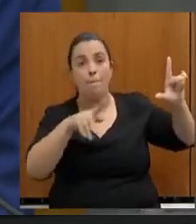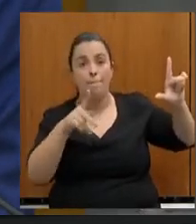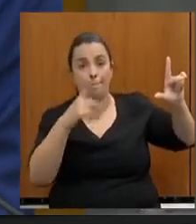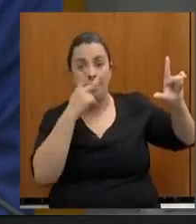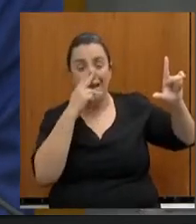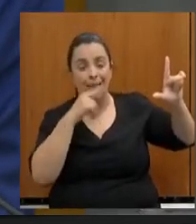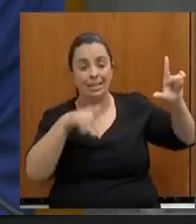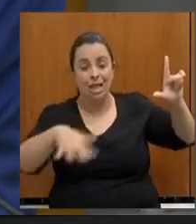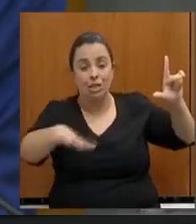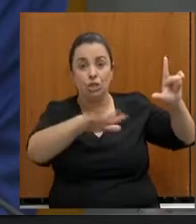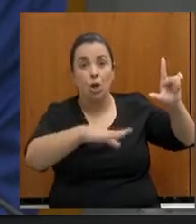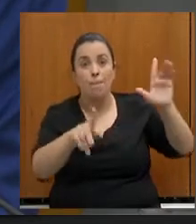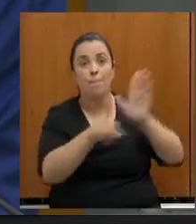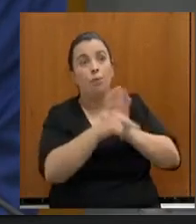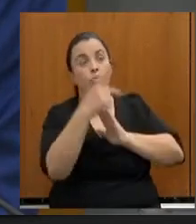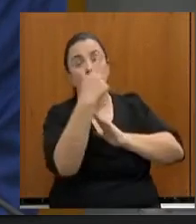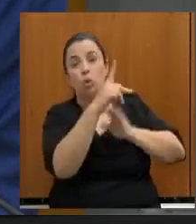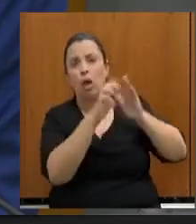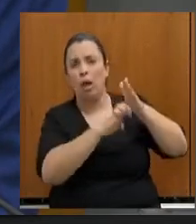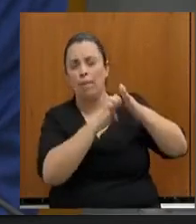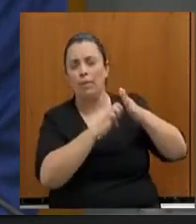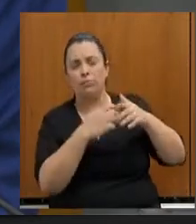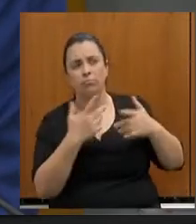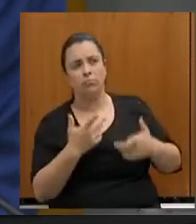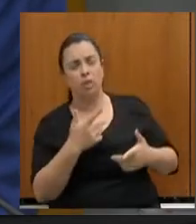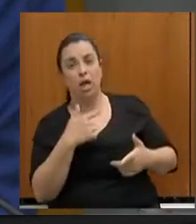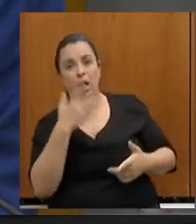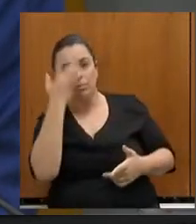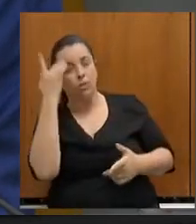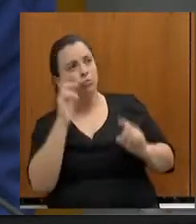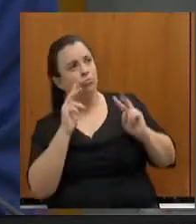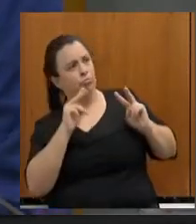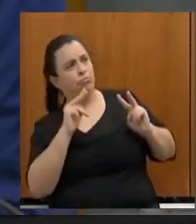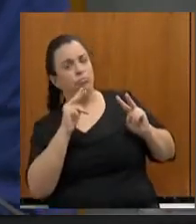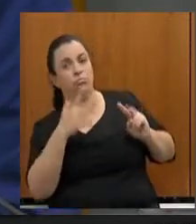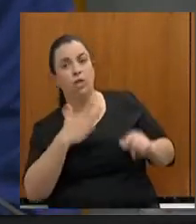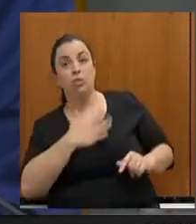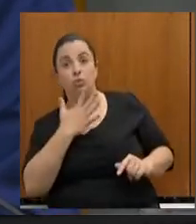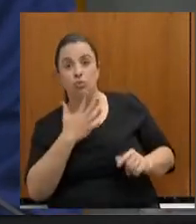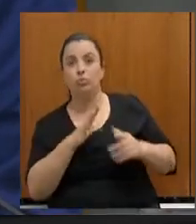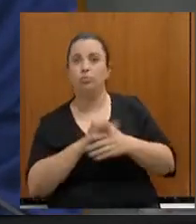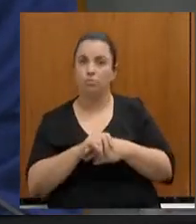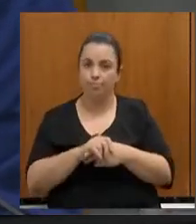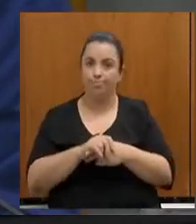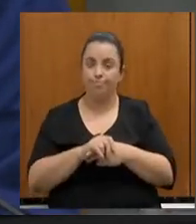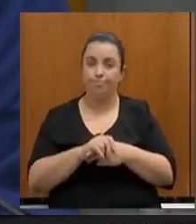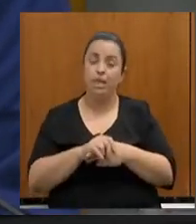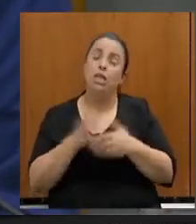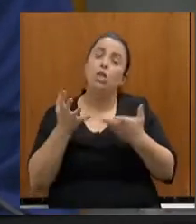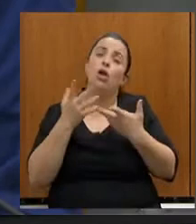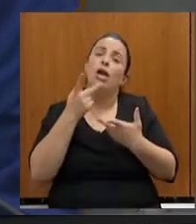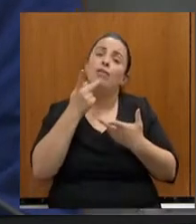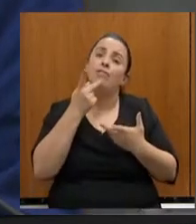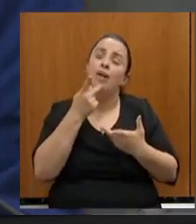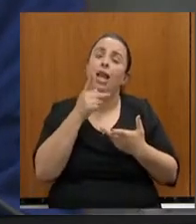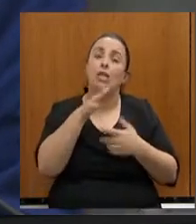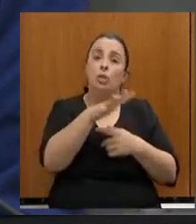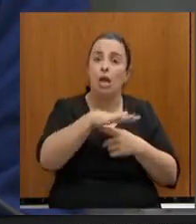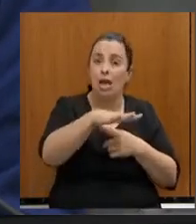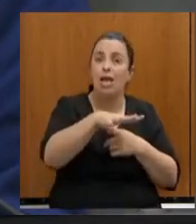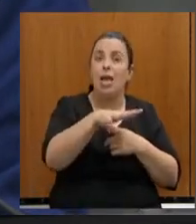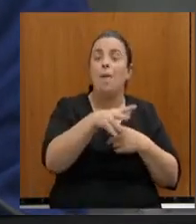traga aqui uma preocupação sobre essa possível exploração do minério no Cerro pontos críticos e